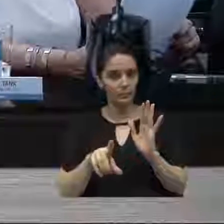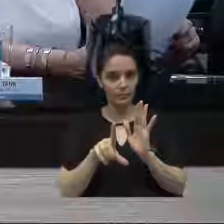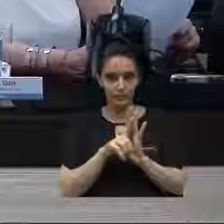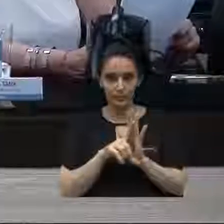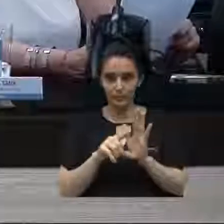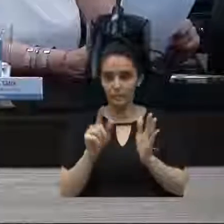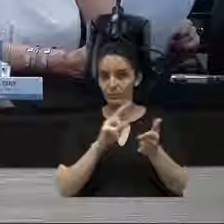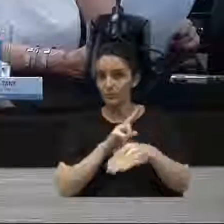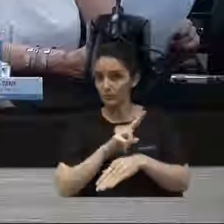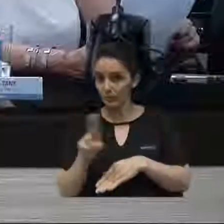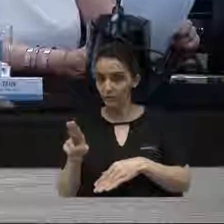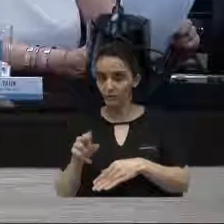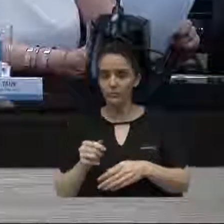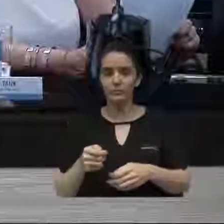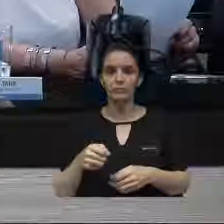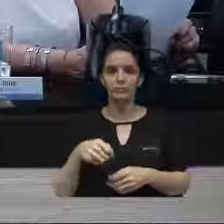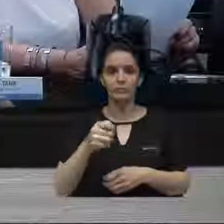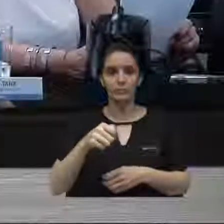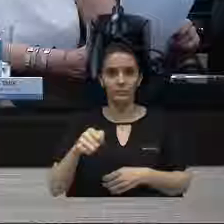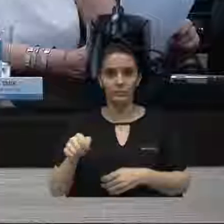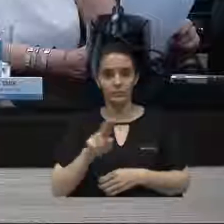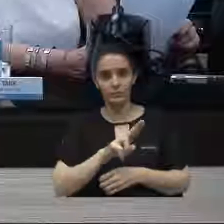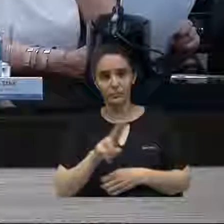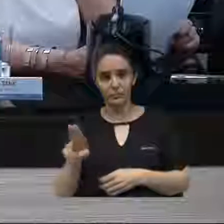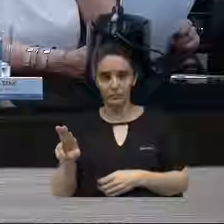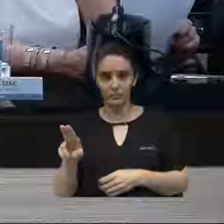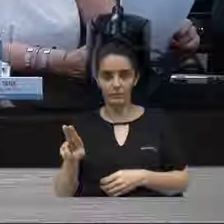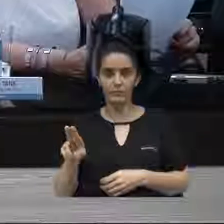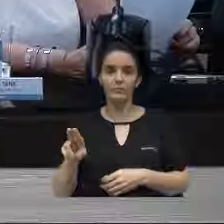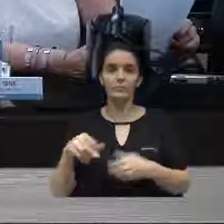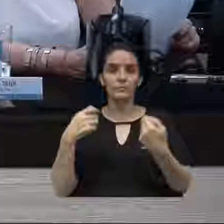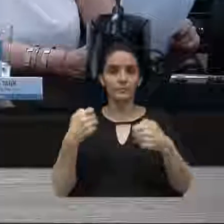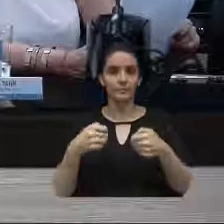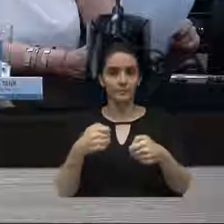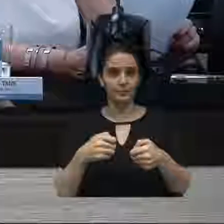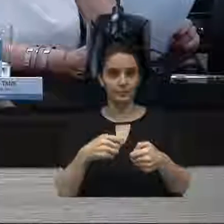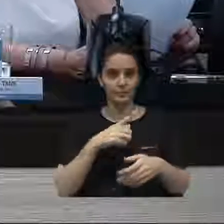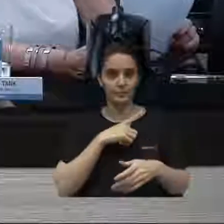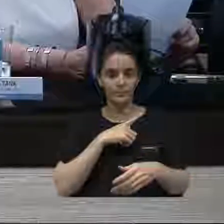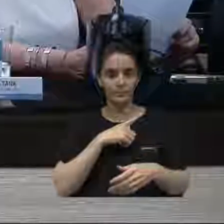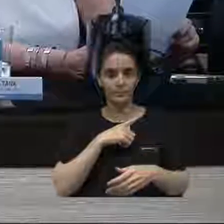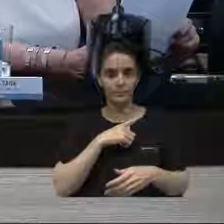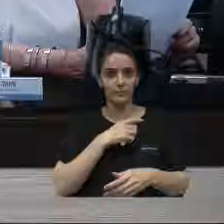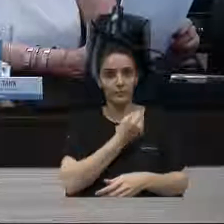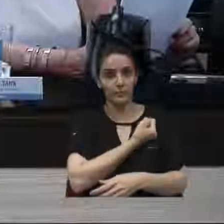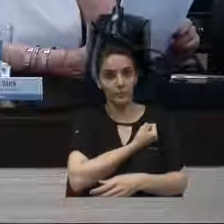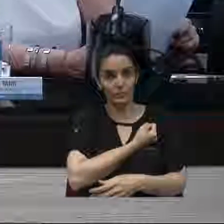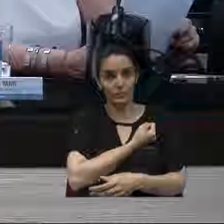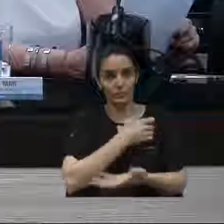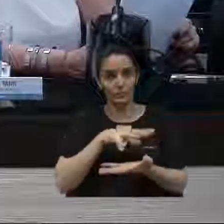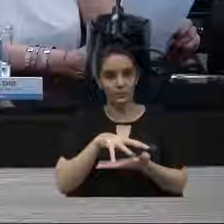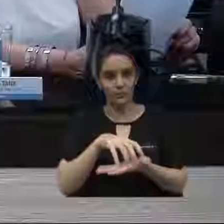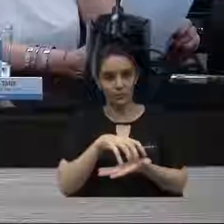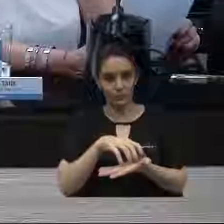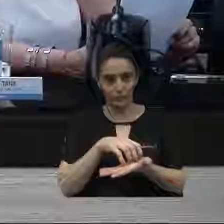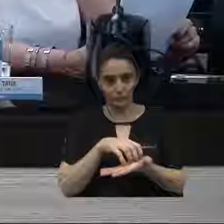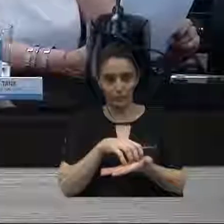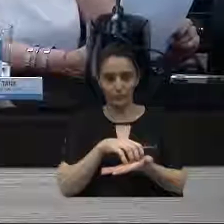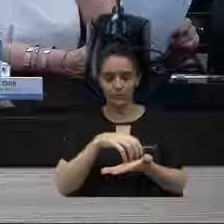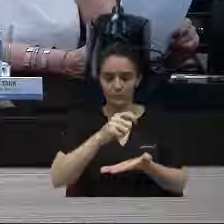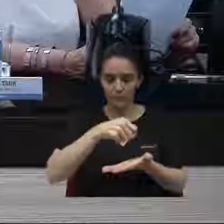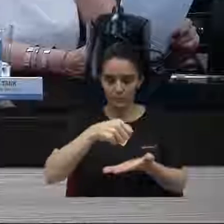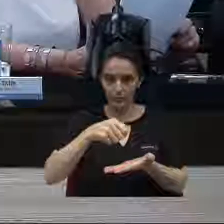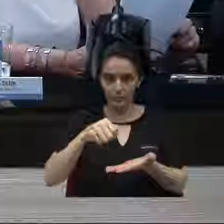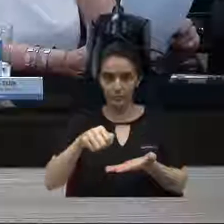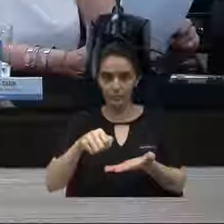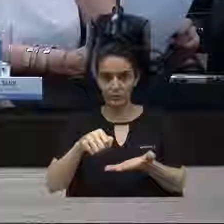que a redação do projeto de lei de nomeação de praças devem constar o número de inscrição do cadastro municipal em razão